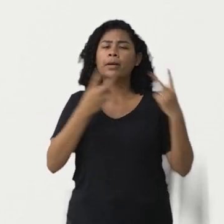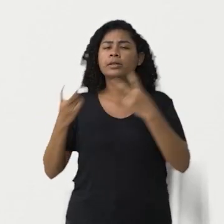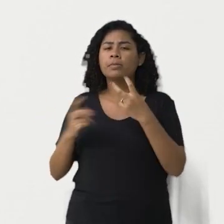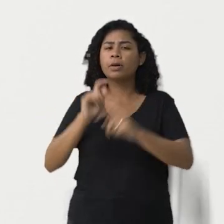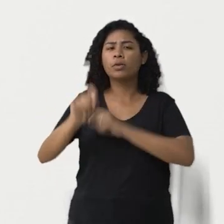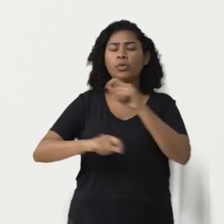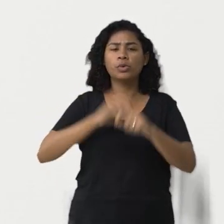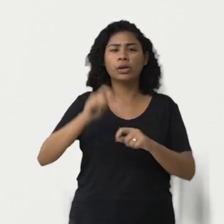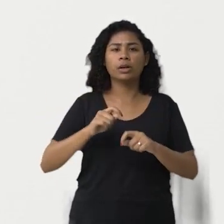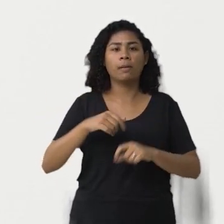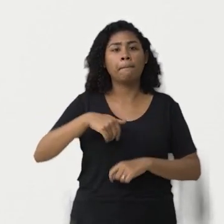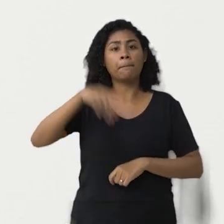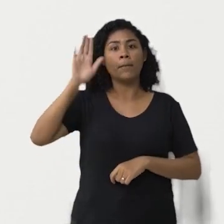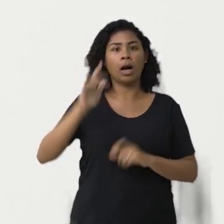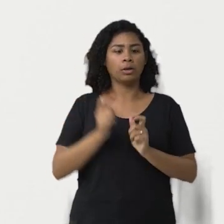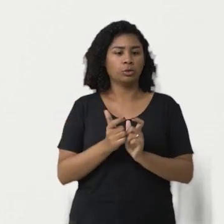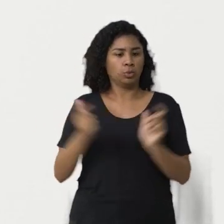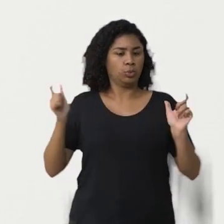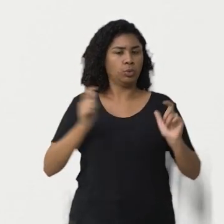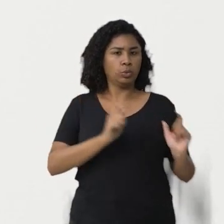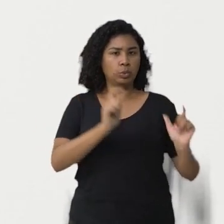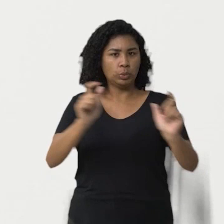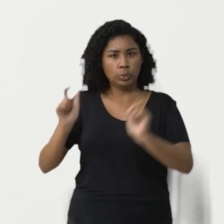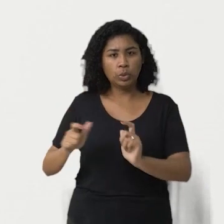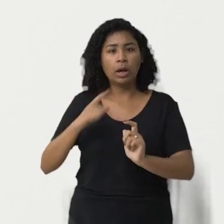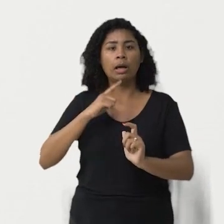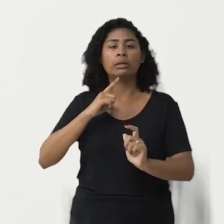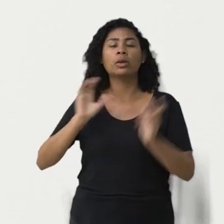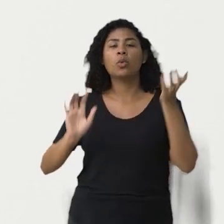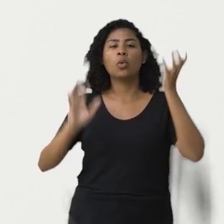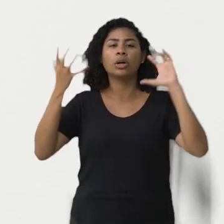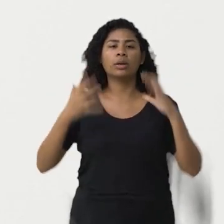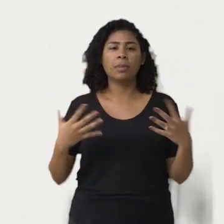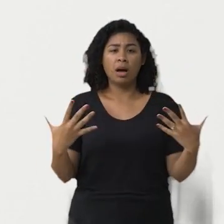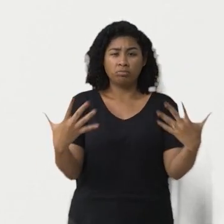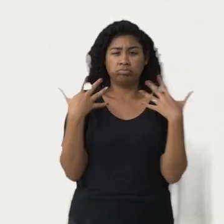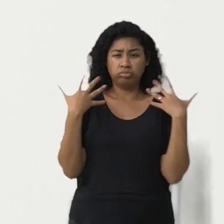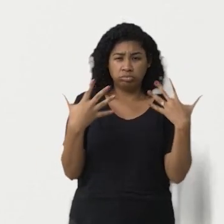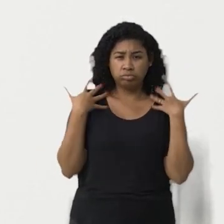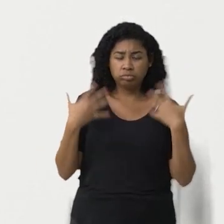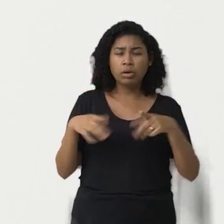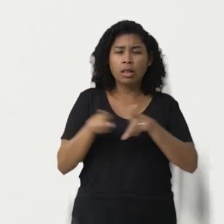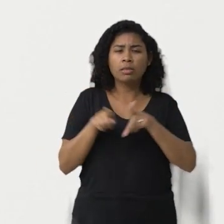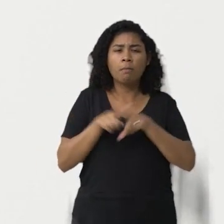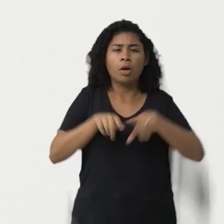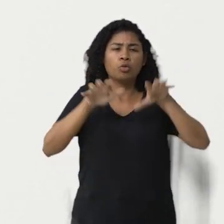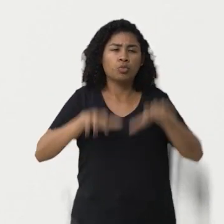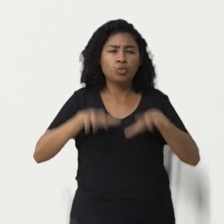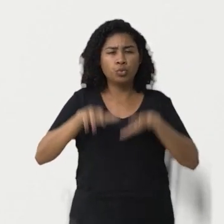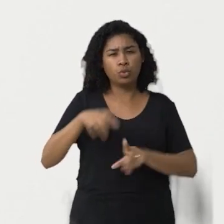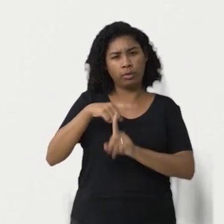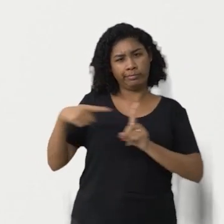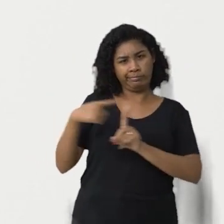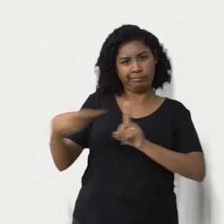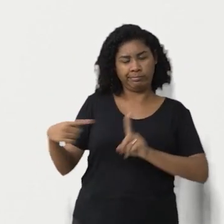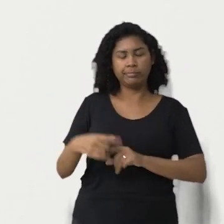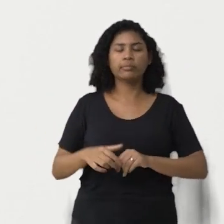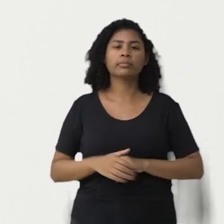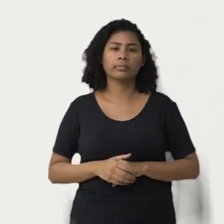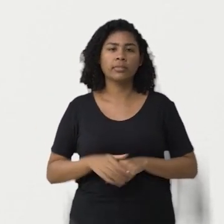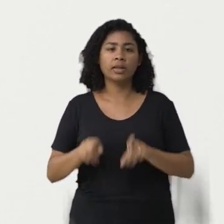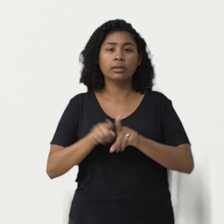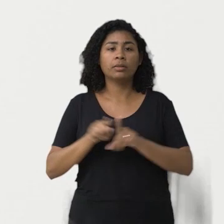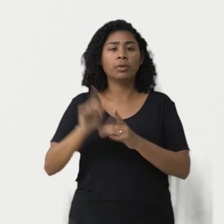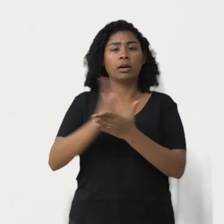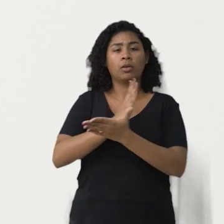predomínio de climas quentes e úmidos, tá? E também existem áreas mais secas, que vai estar muito